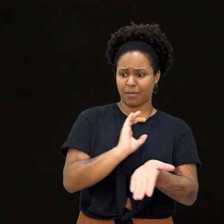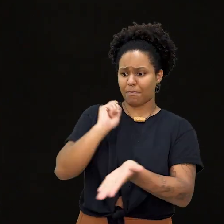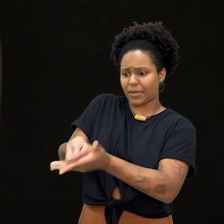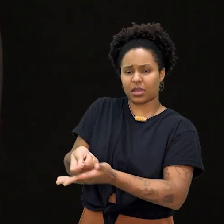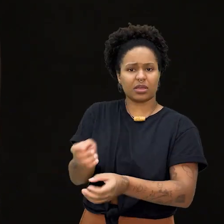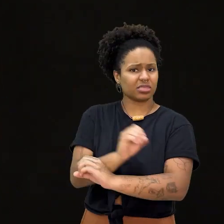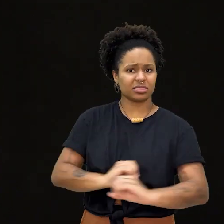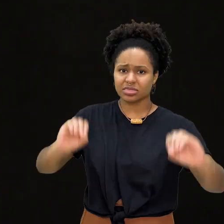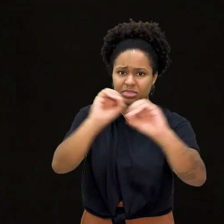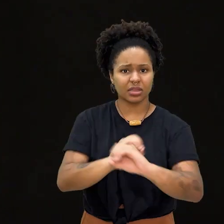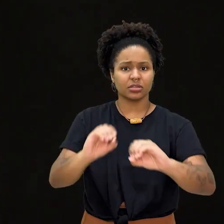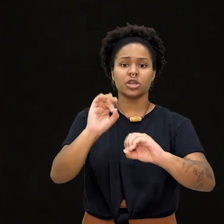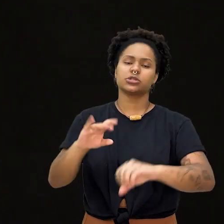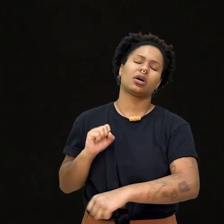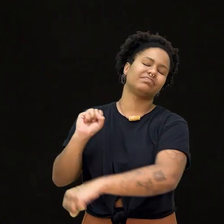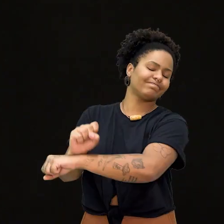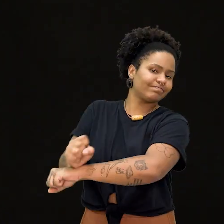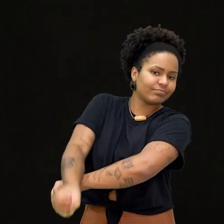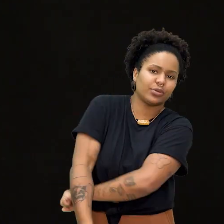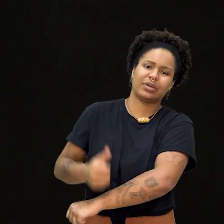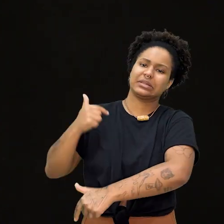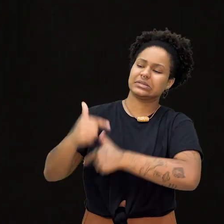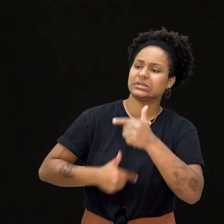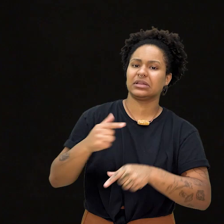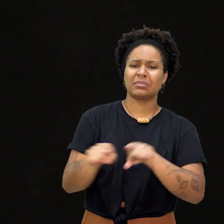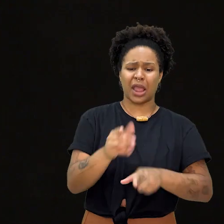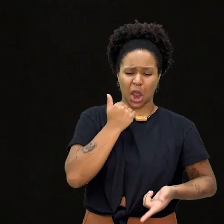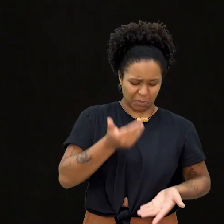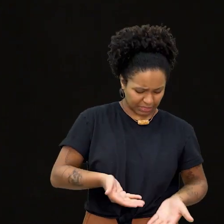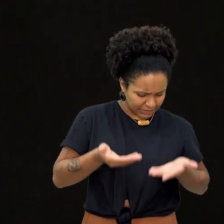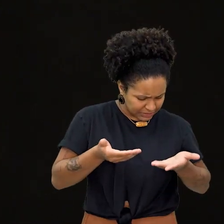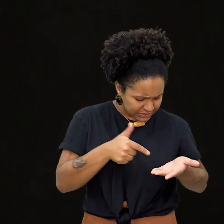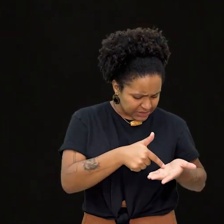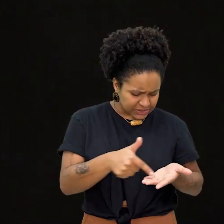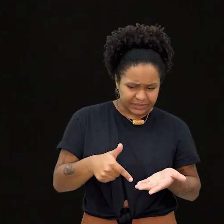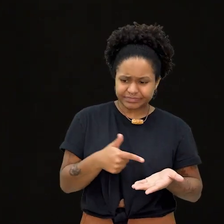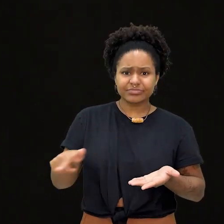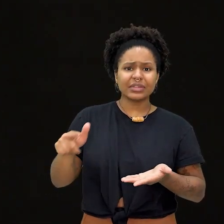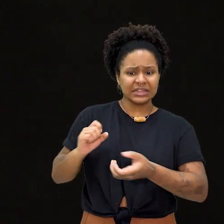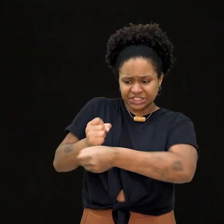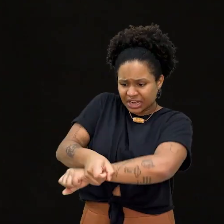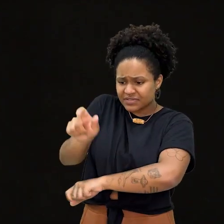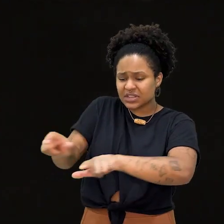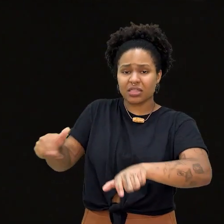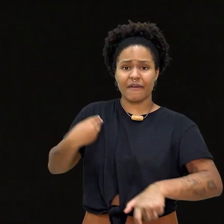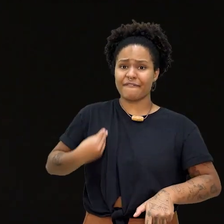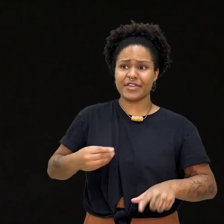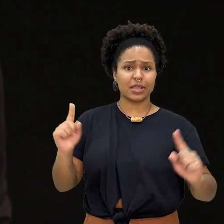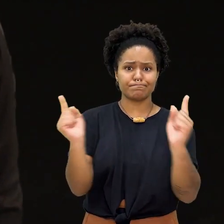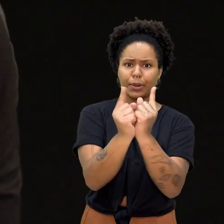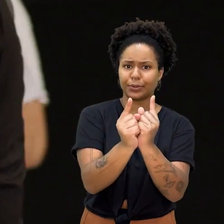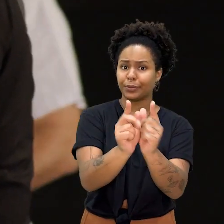fosse viver numa senzala e receberem uma alimentação que fazia com que os escravos tivessem uma expectativa